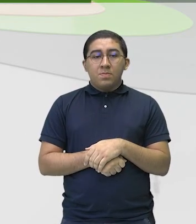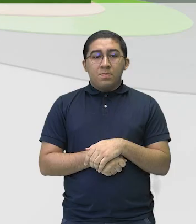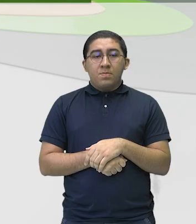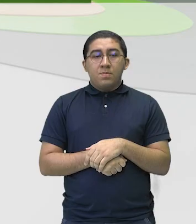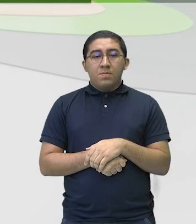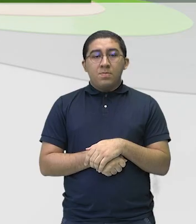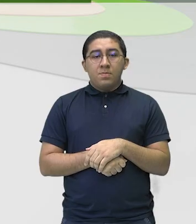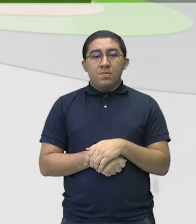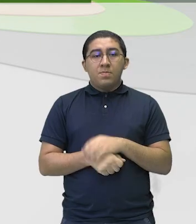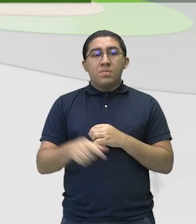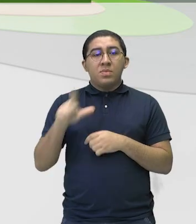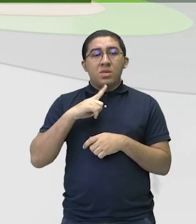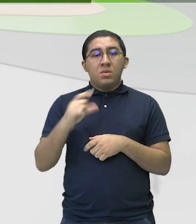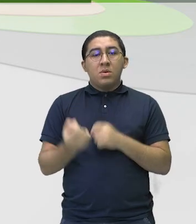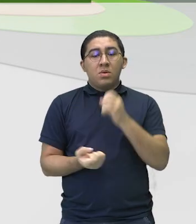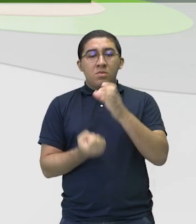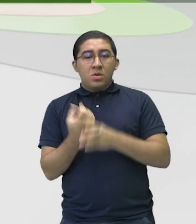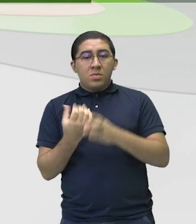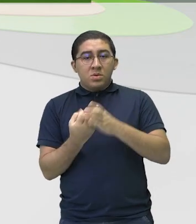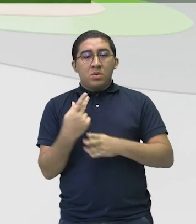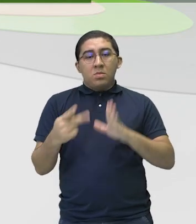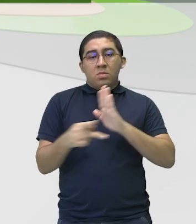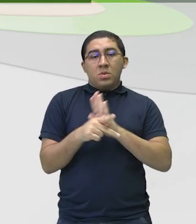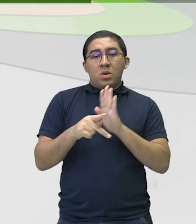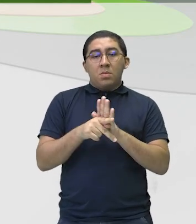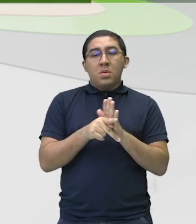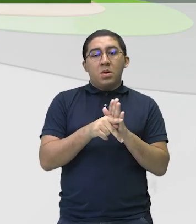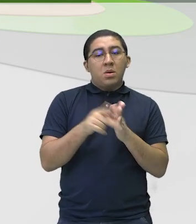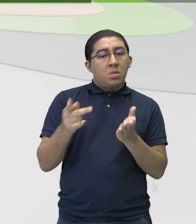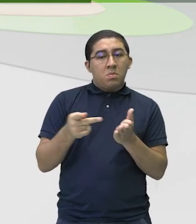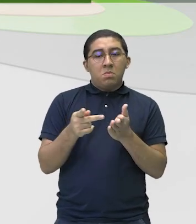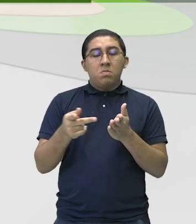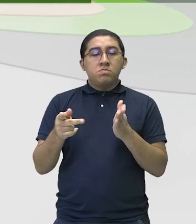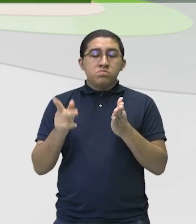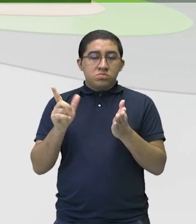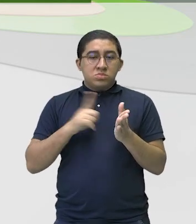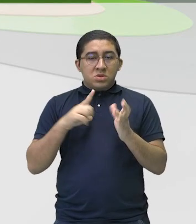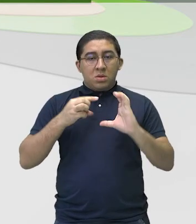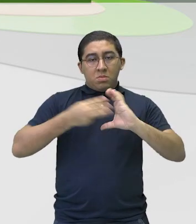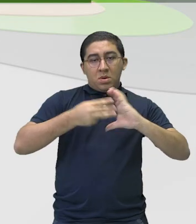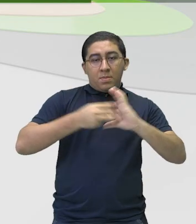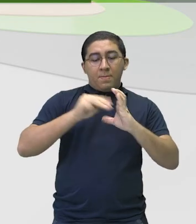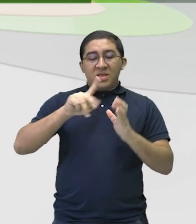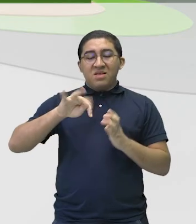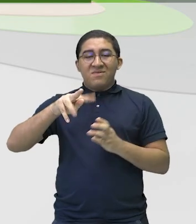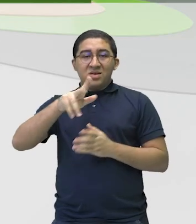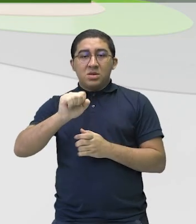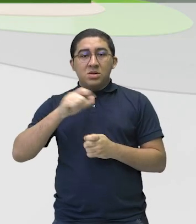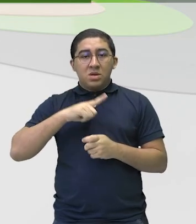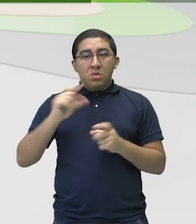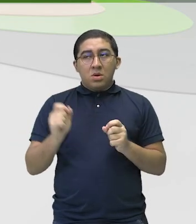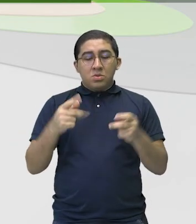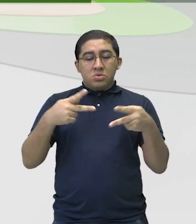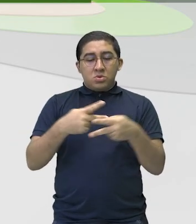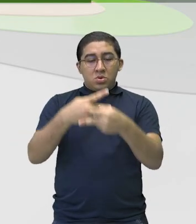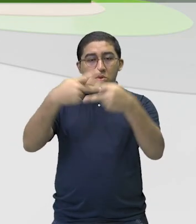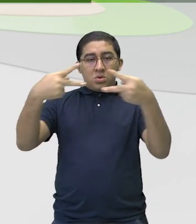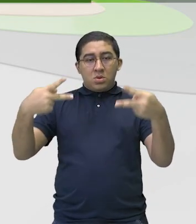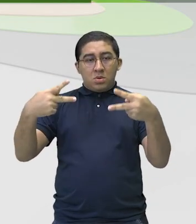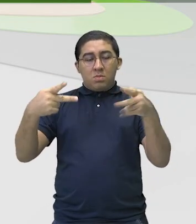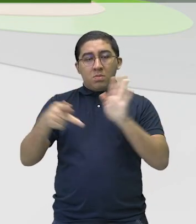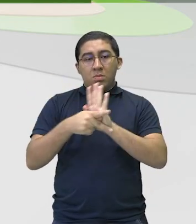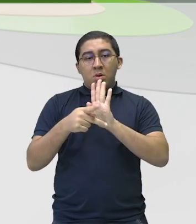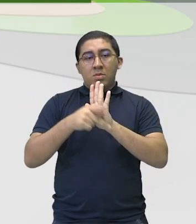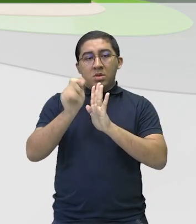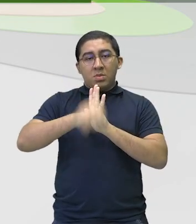acontecer o quê? A formação da placa metafásica, que é quando os homólogos se pareiam e ficam na região mediana da